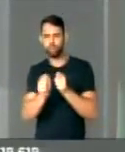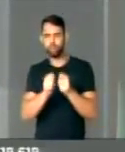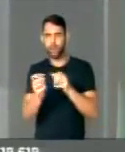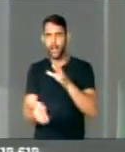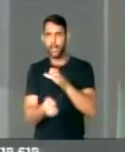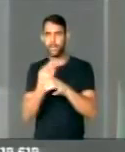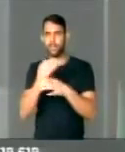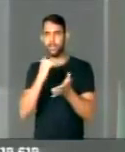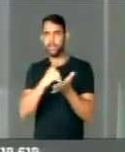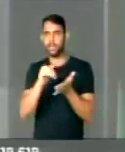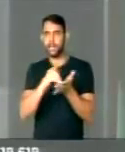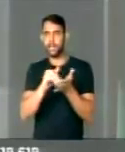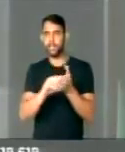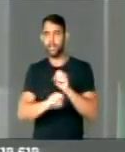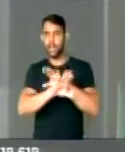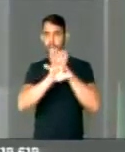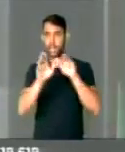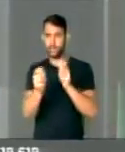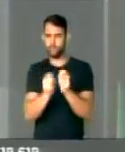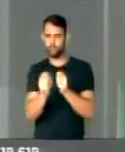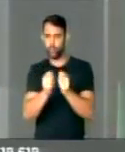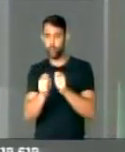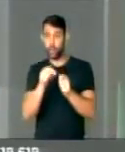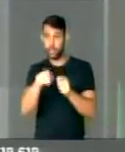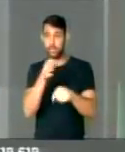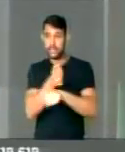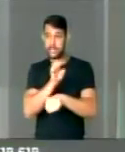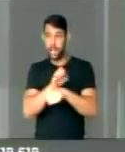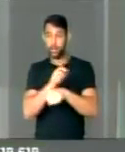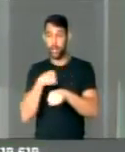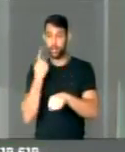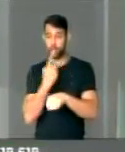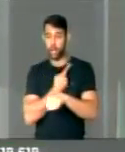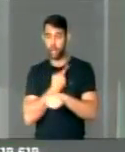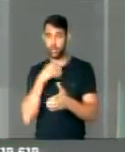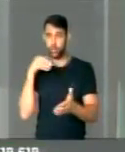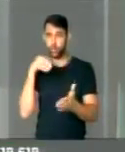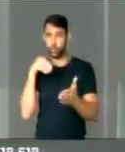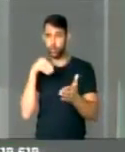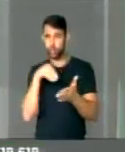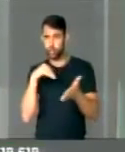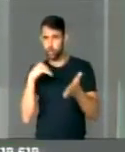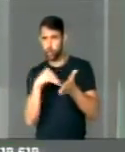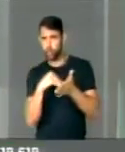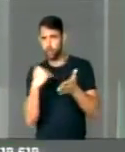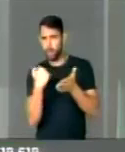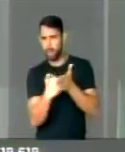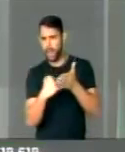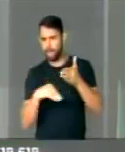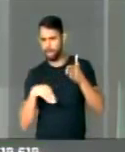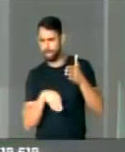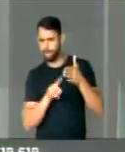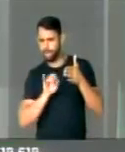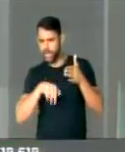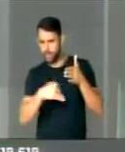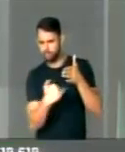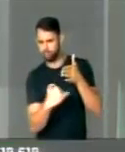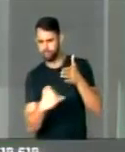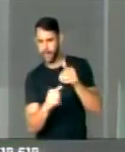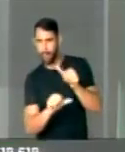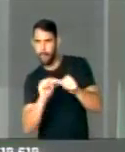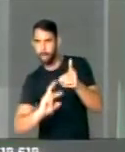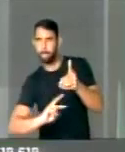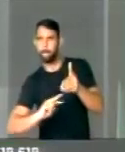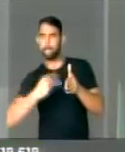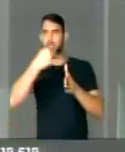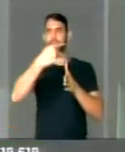inclusive a criação da Secretaria de Transparência e Controle, onde nós saímos dos últimos lugares nos rankings do posicionamento de